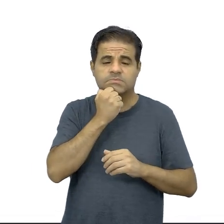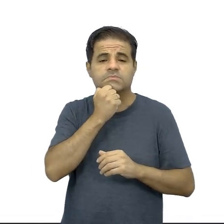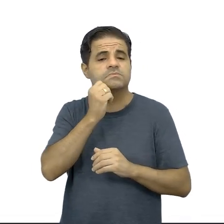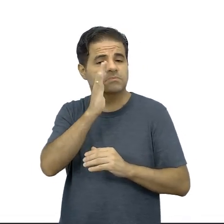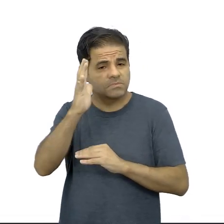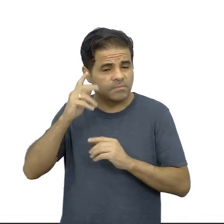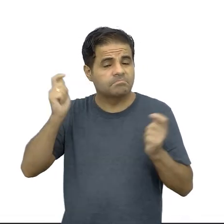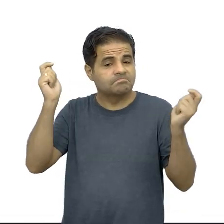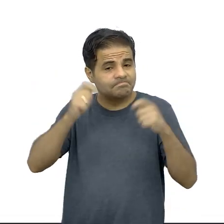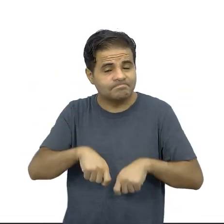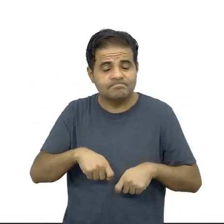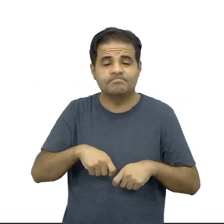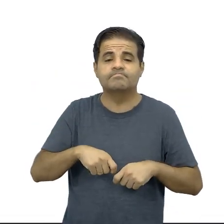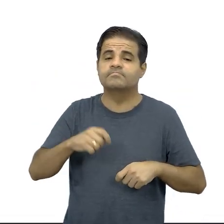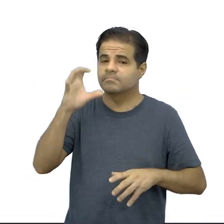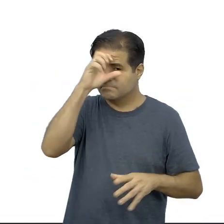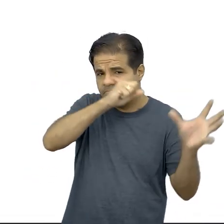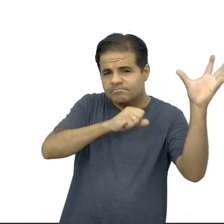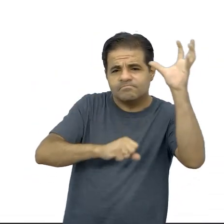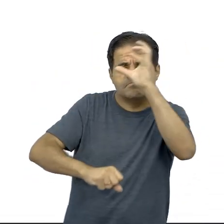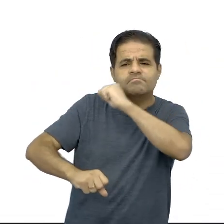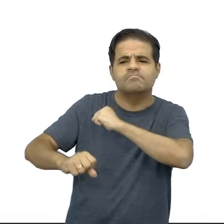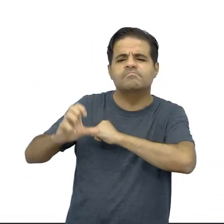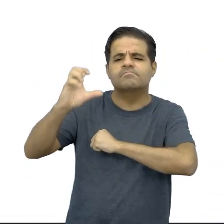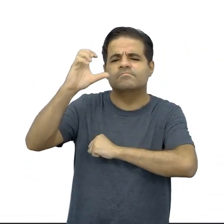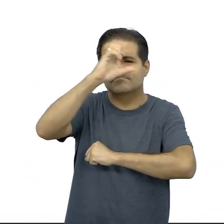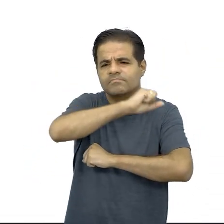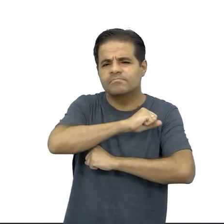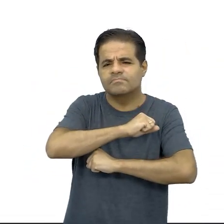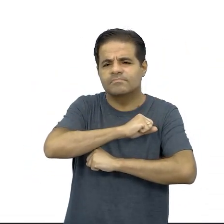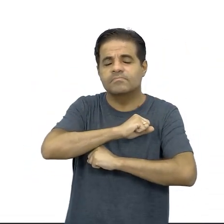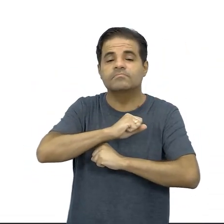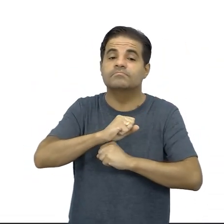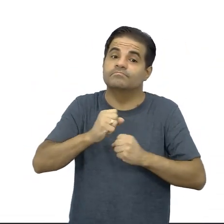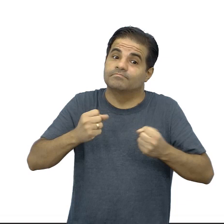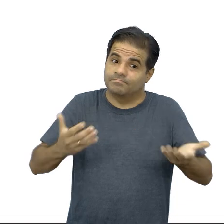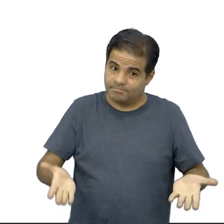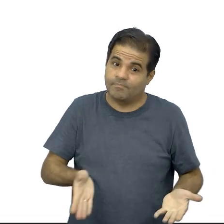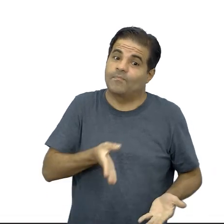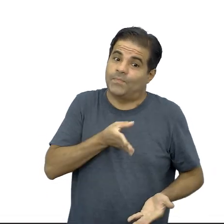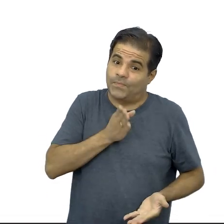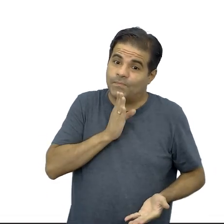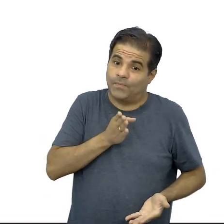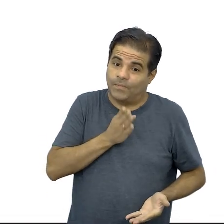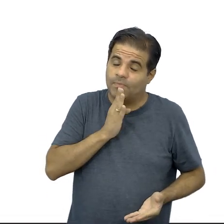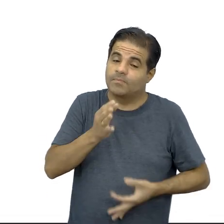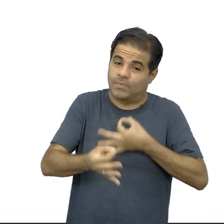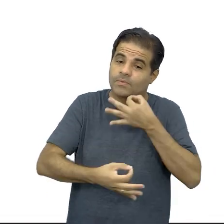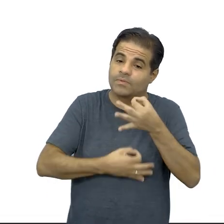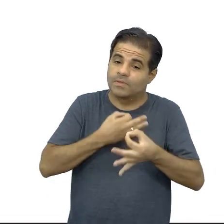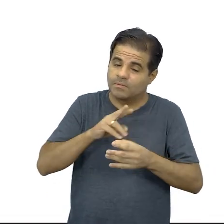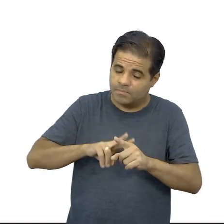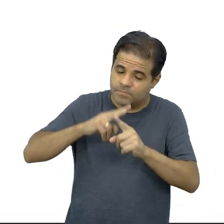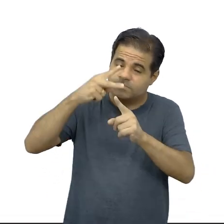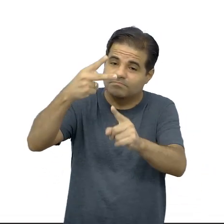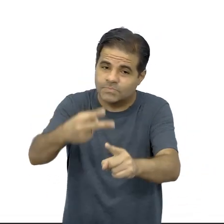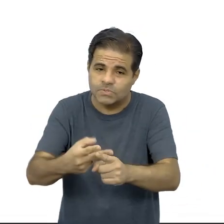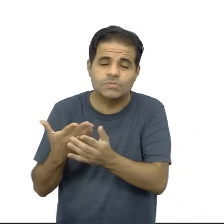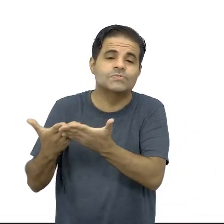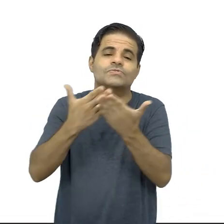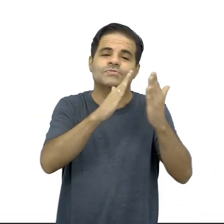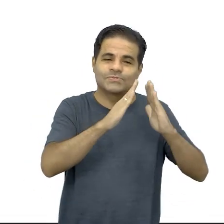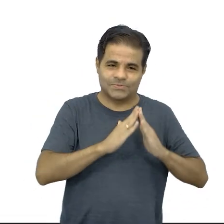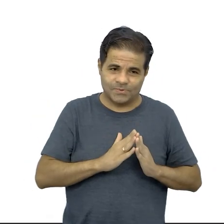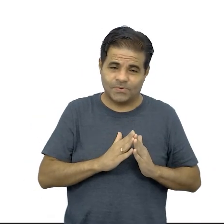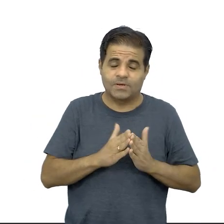base nas possibilidades de aprendizagem em espiral. E, por fim, conhecemos as sugestões de atividades para o desdobramento nas